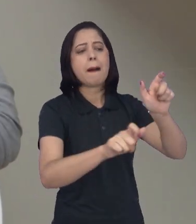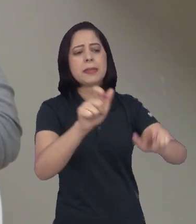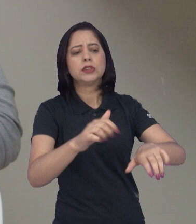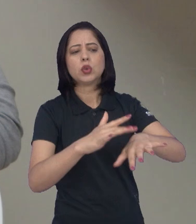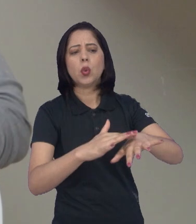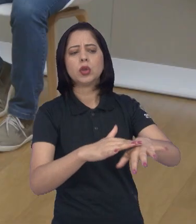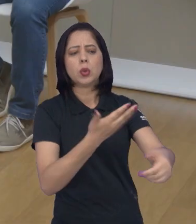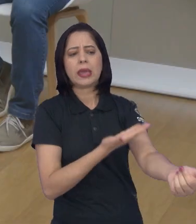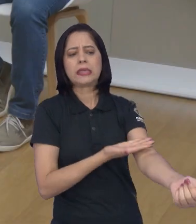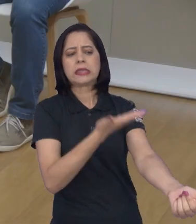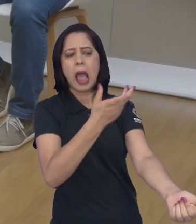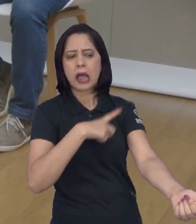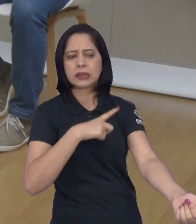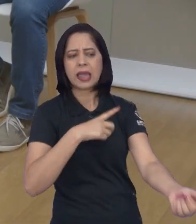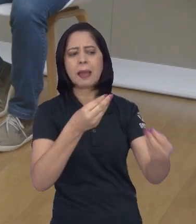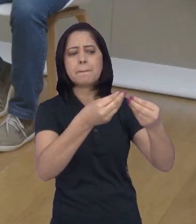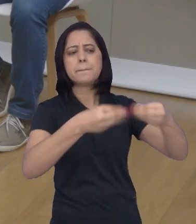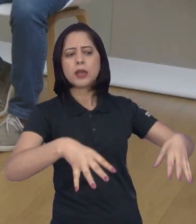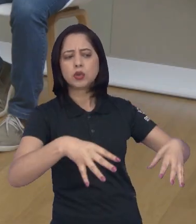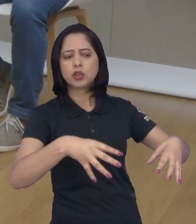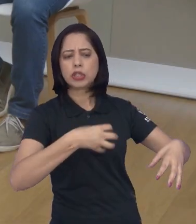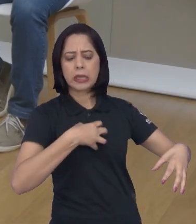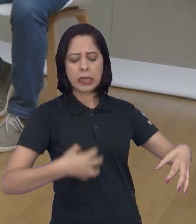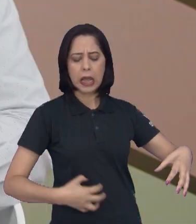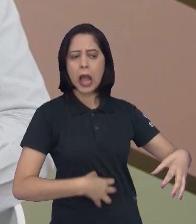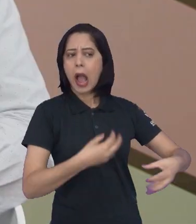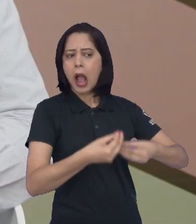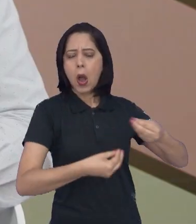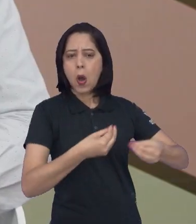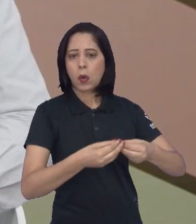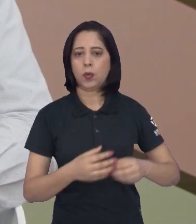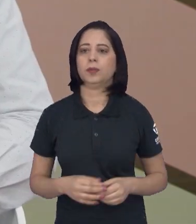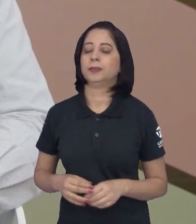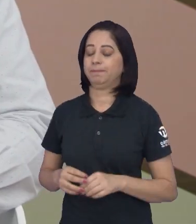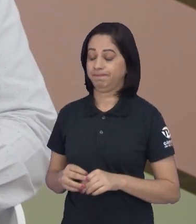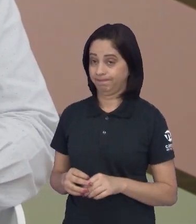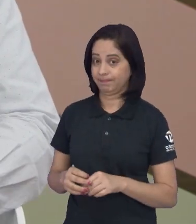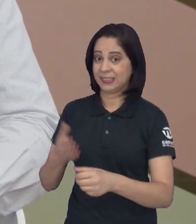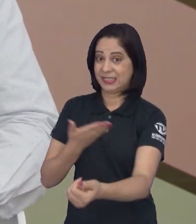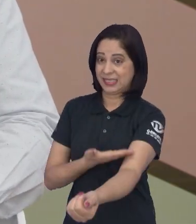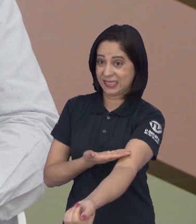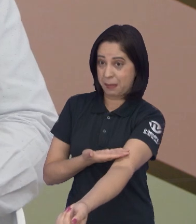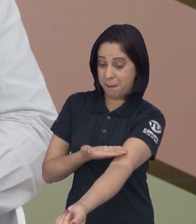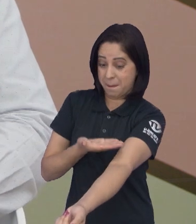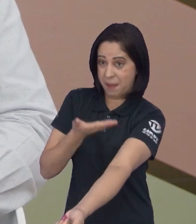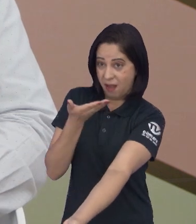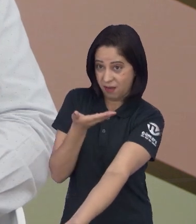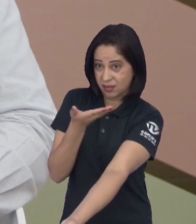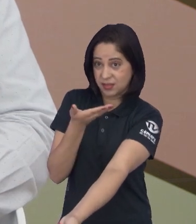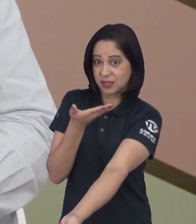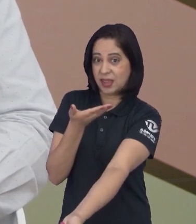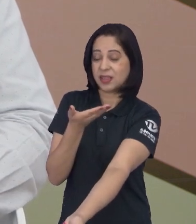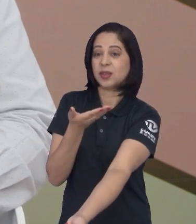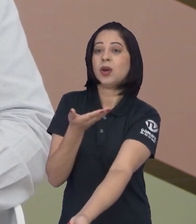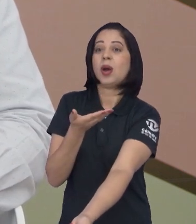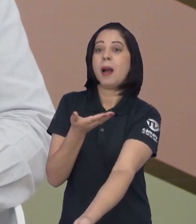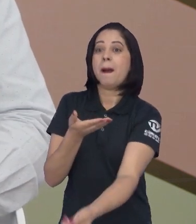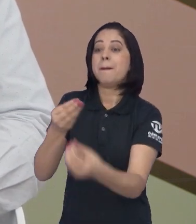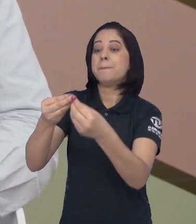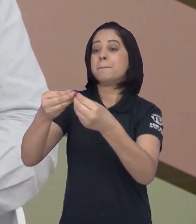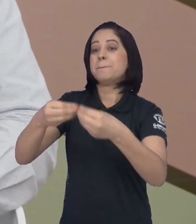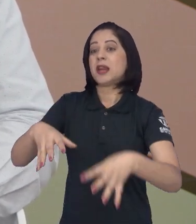hipertensão cronicamente a hipertensão arterial leva uma sobrecarga do sistema cardiovascular o